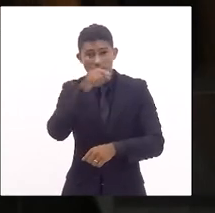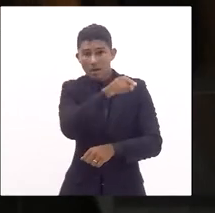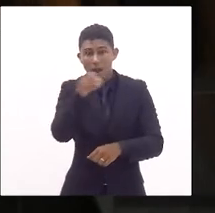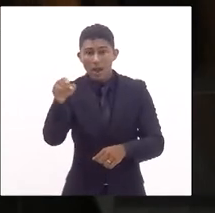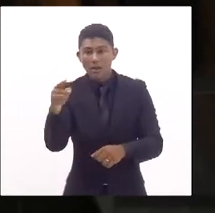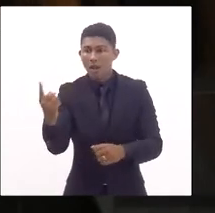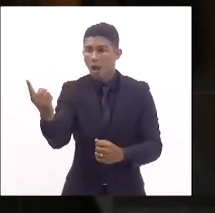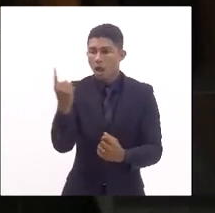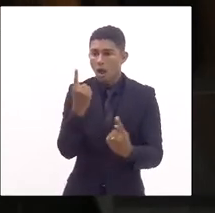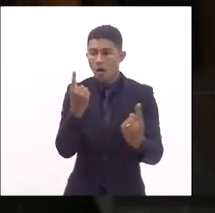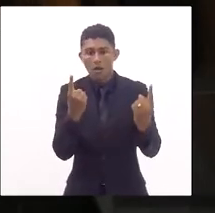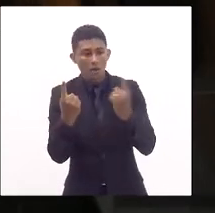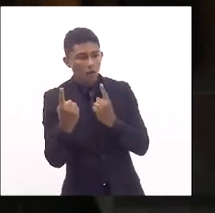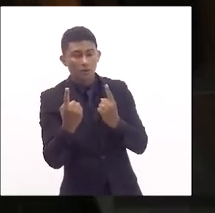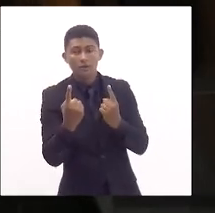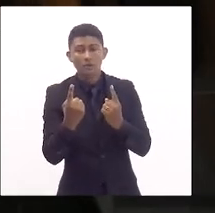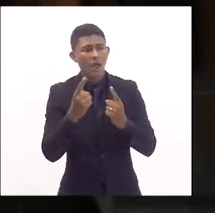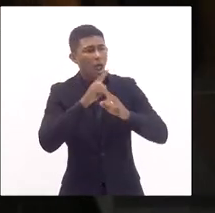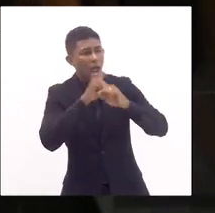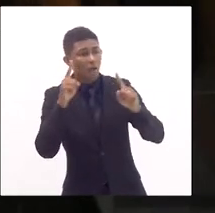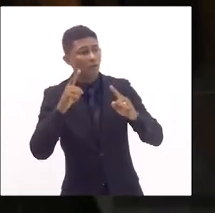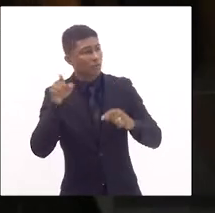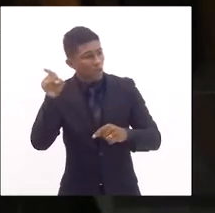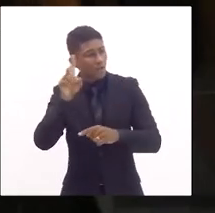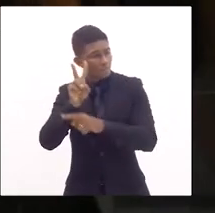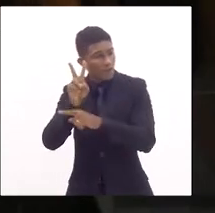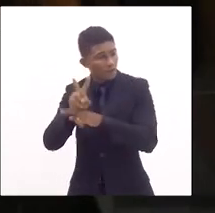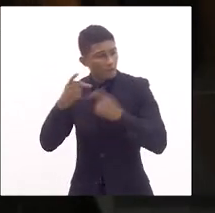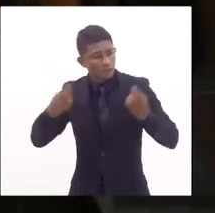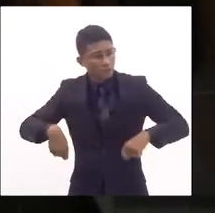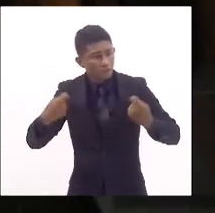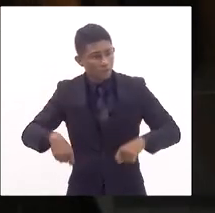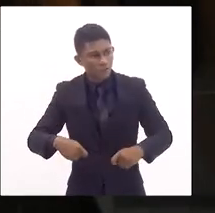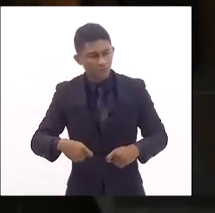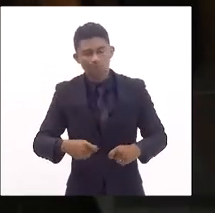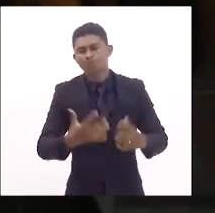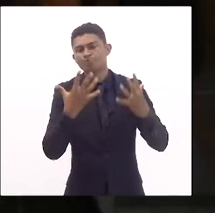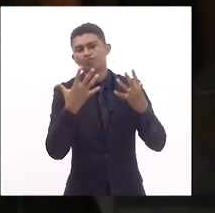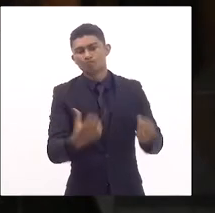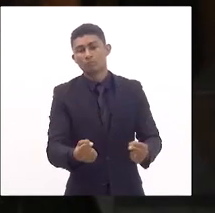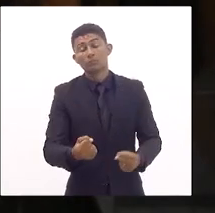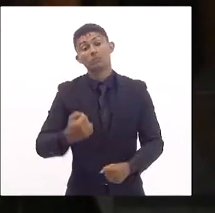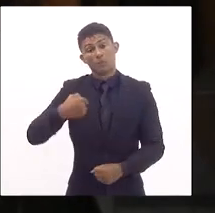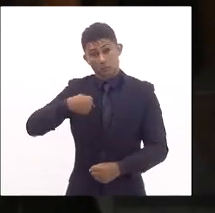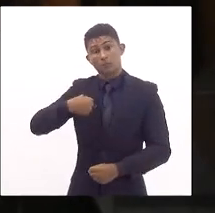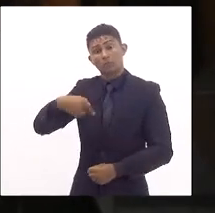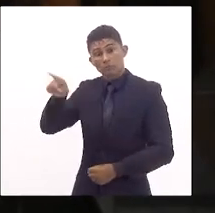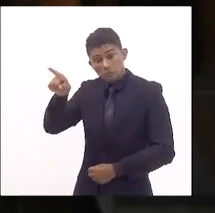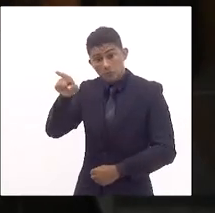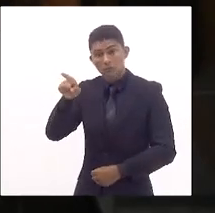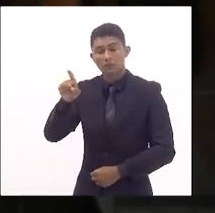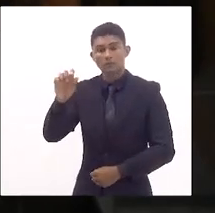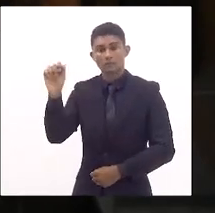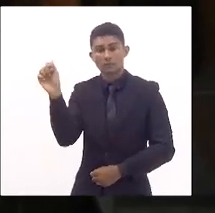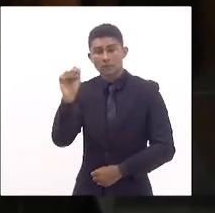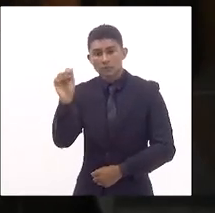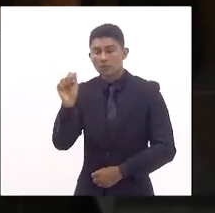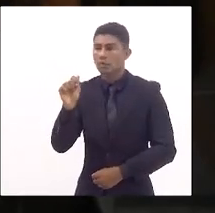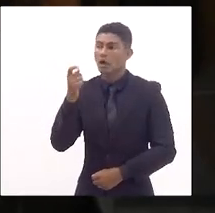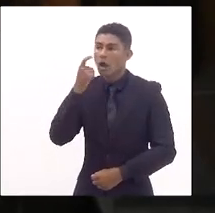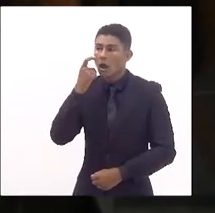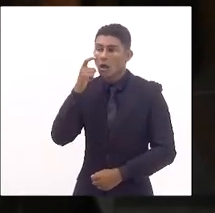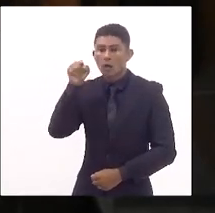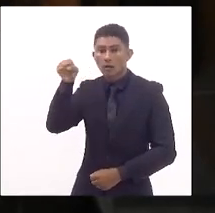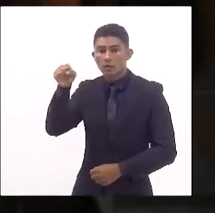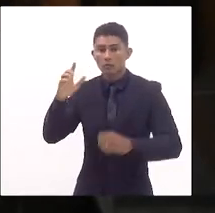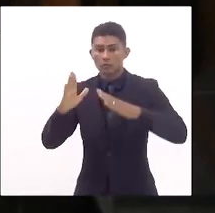fiscalização naquele município eu estive Presidente fiscalizando a unidade